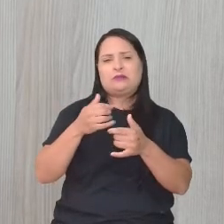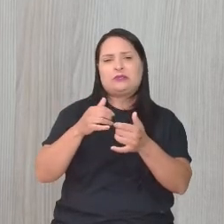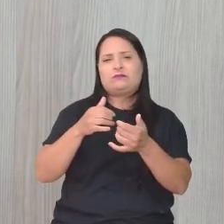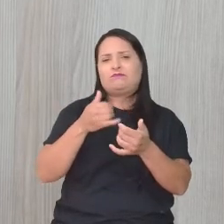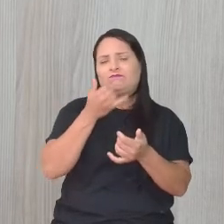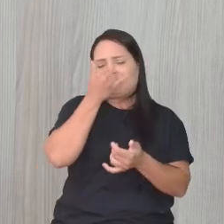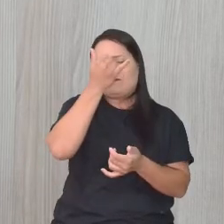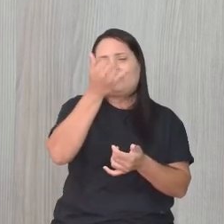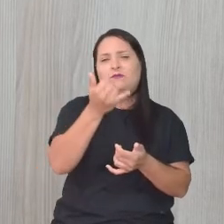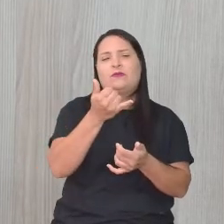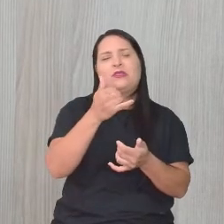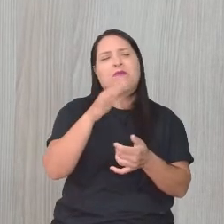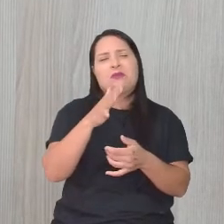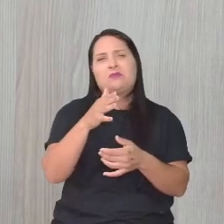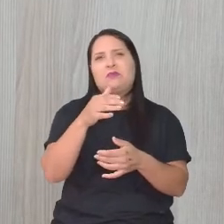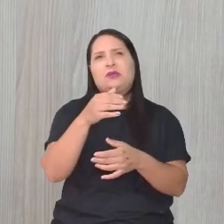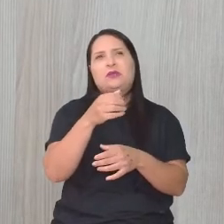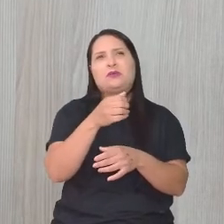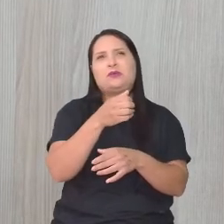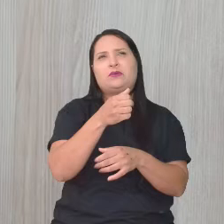de 1630